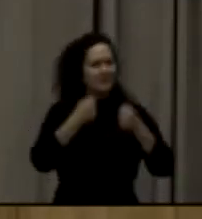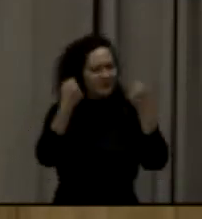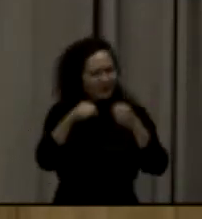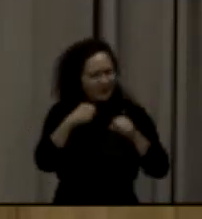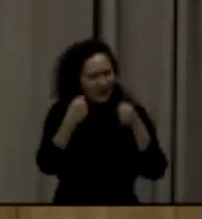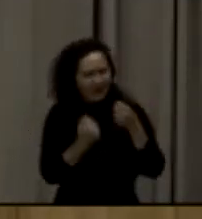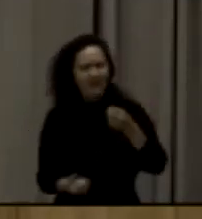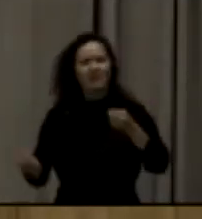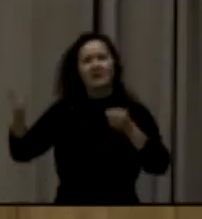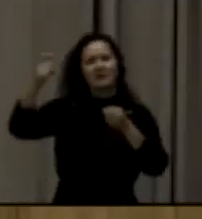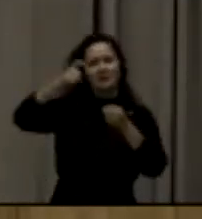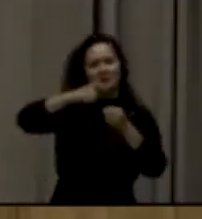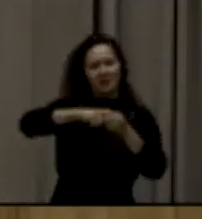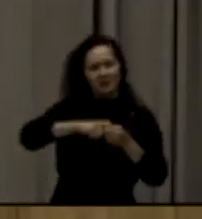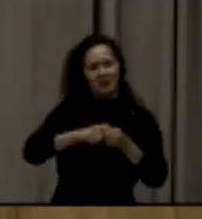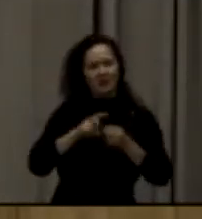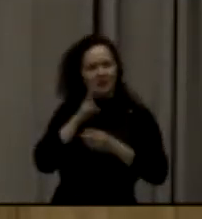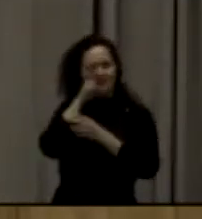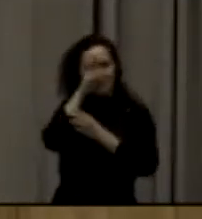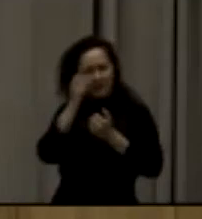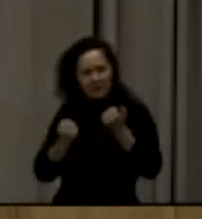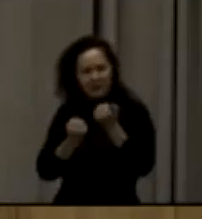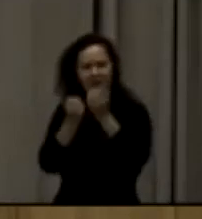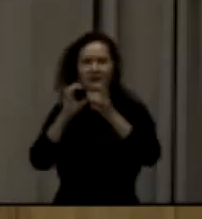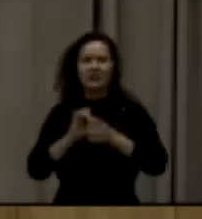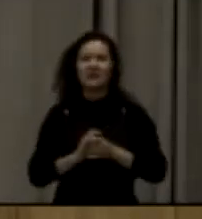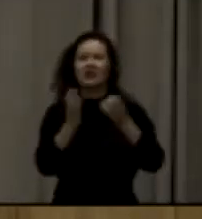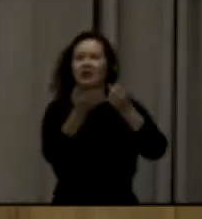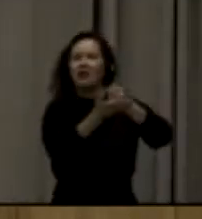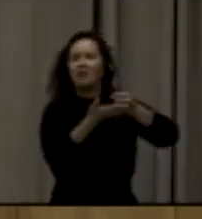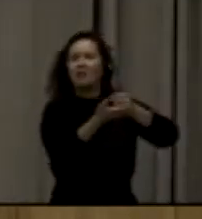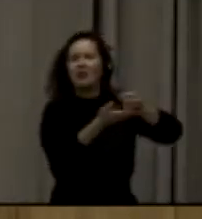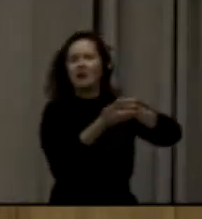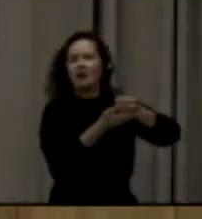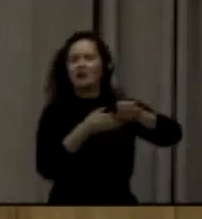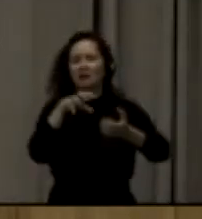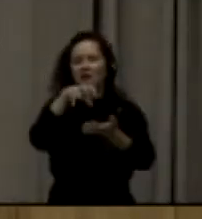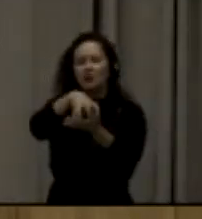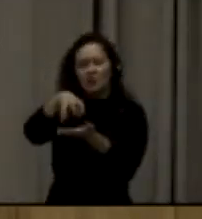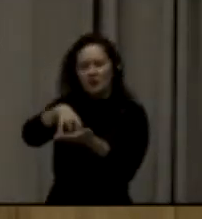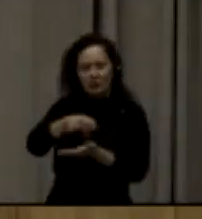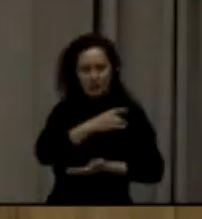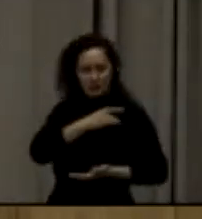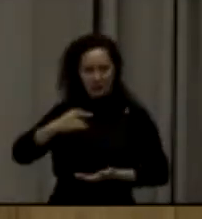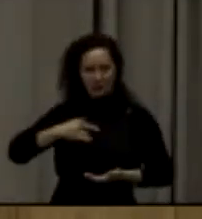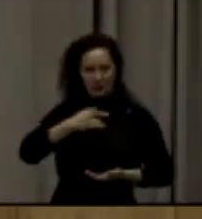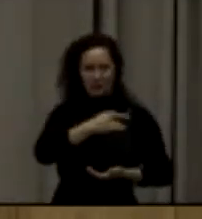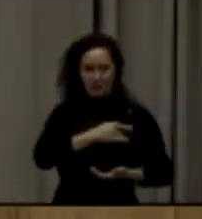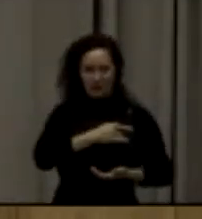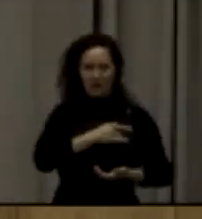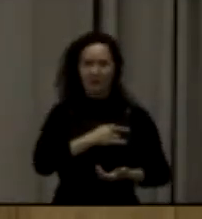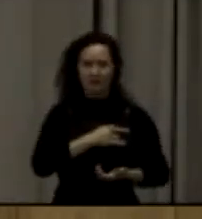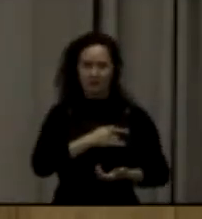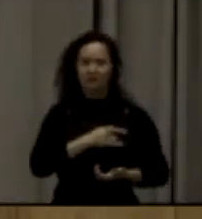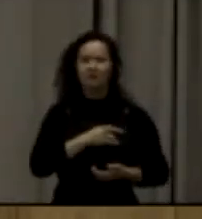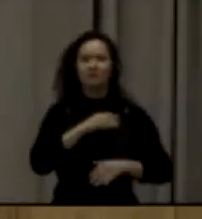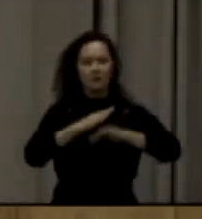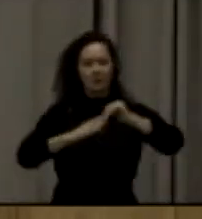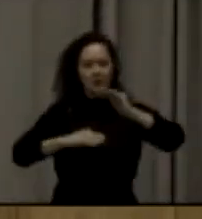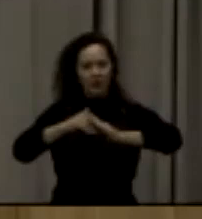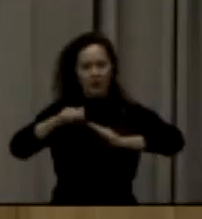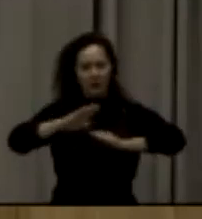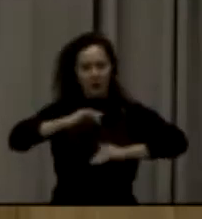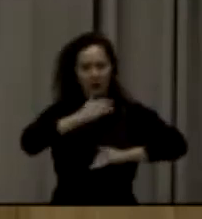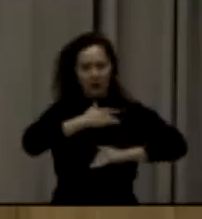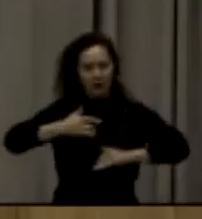precisa voltar ao fortalecimento da democracia de base, das unidades de saúde, para que os profissionais de